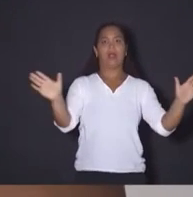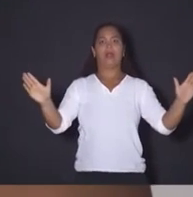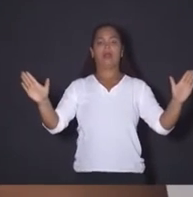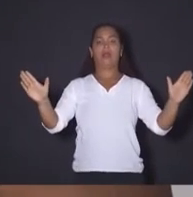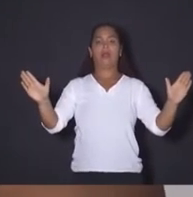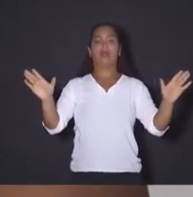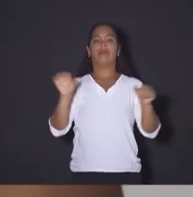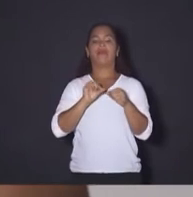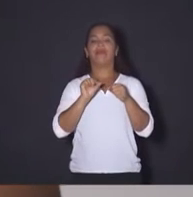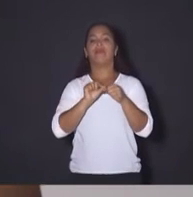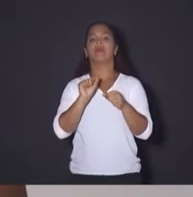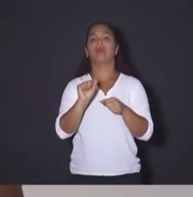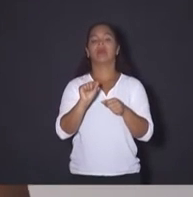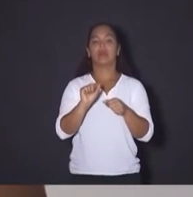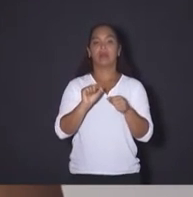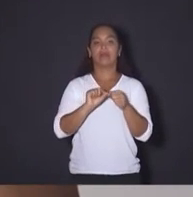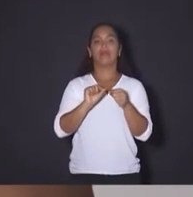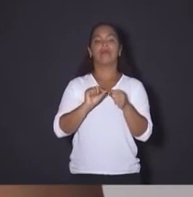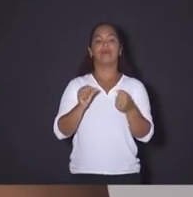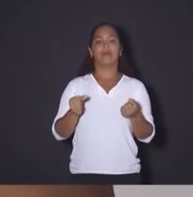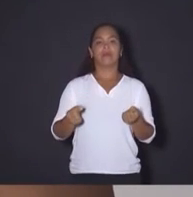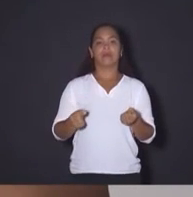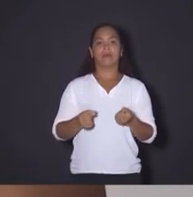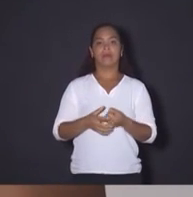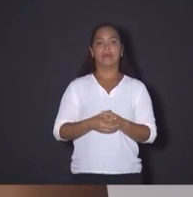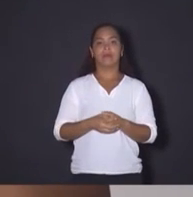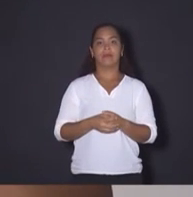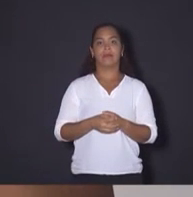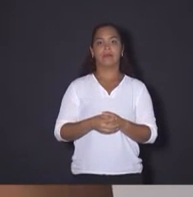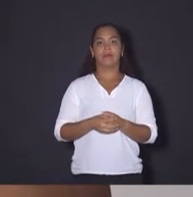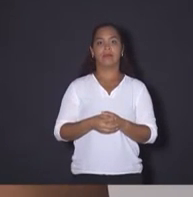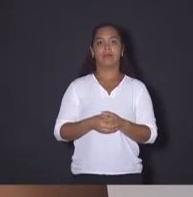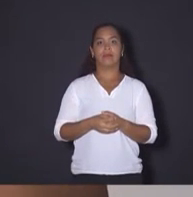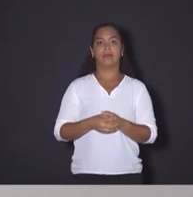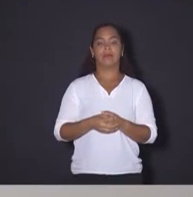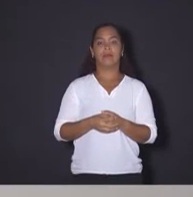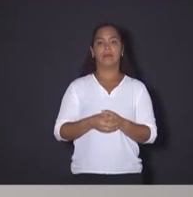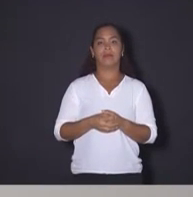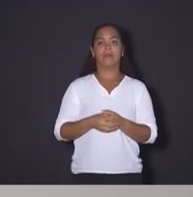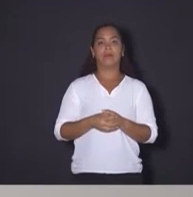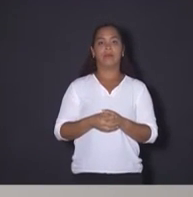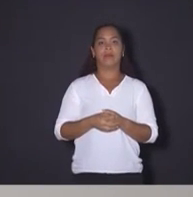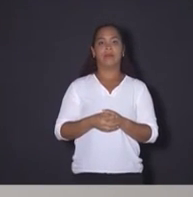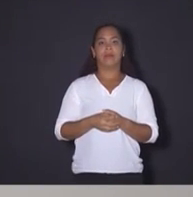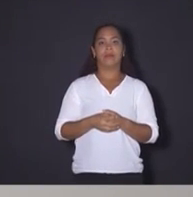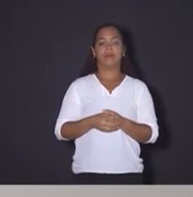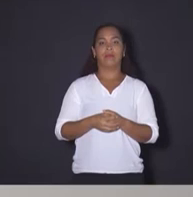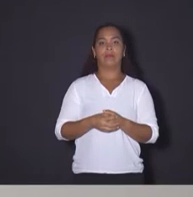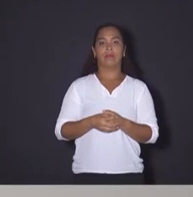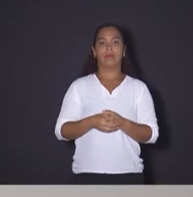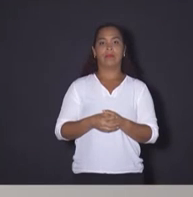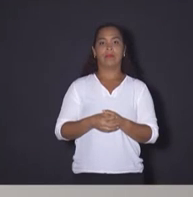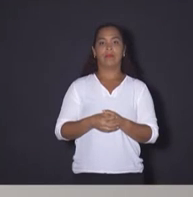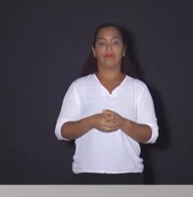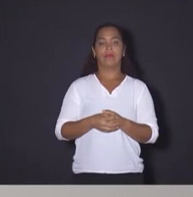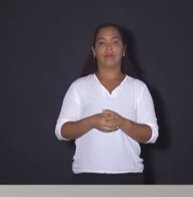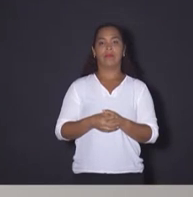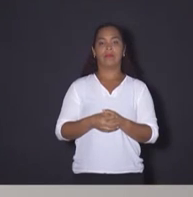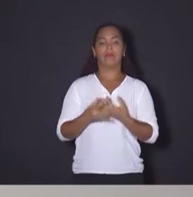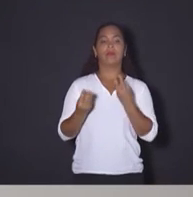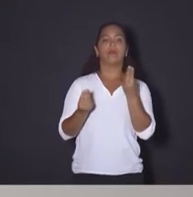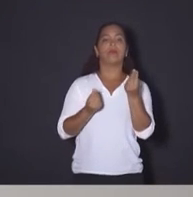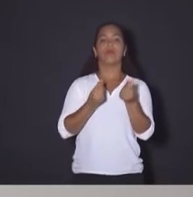fazer para fazermos é complementa é é um